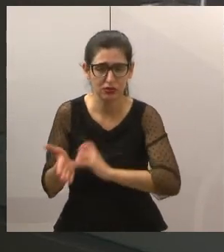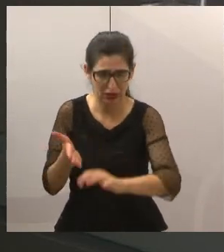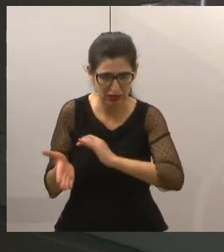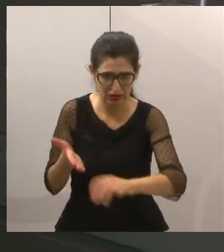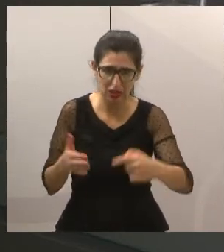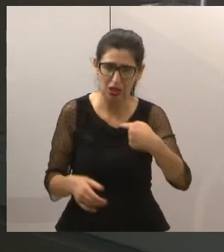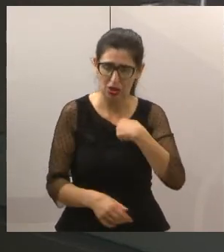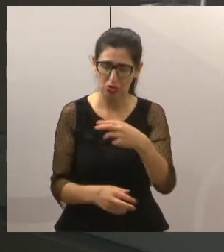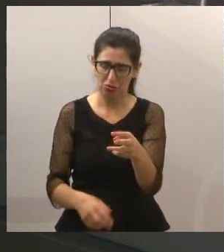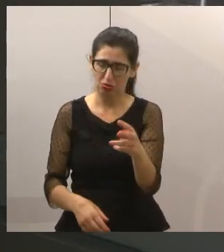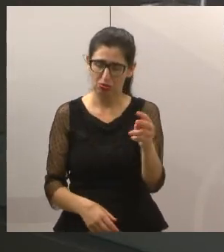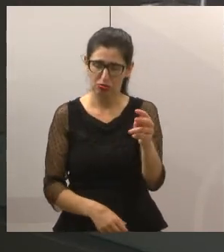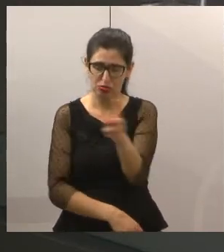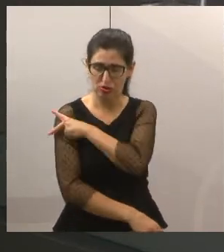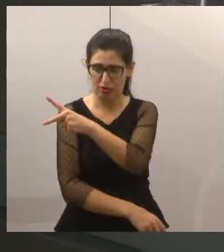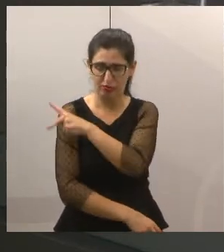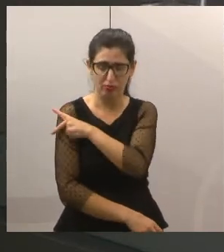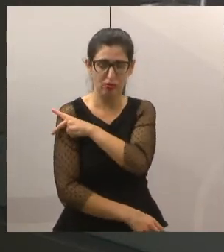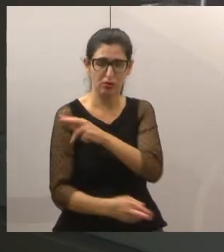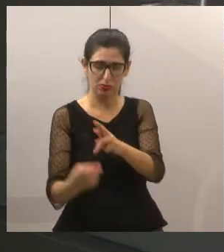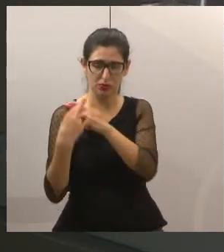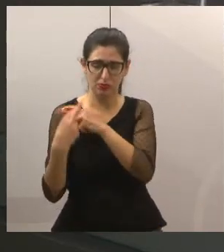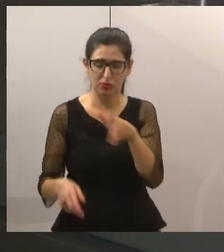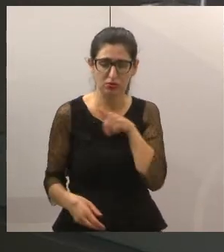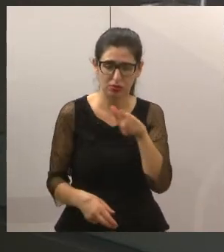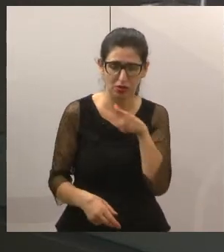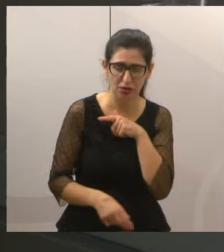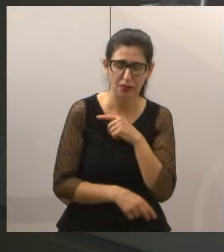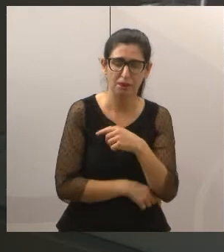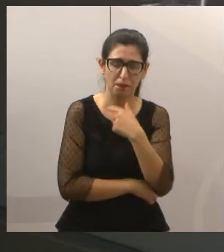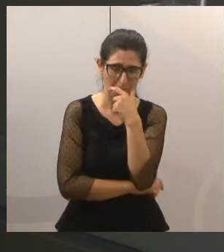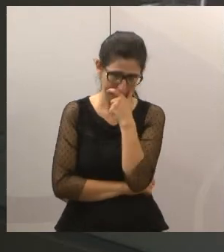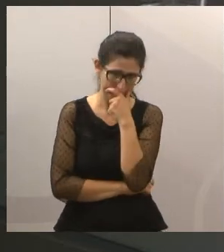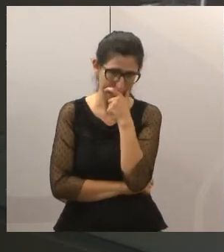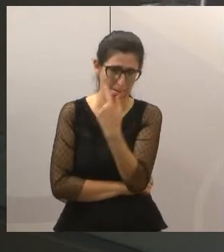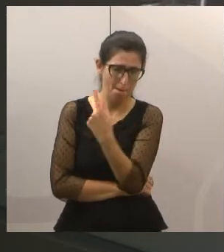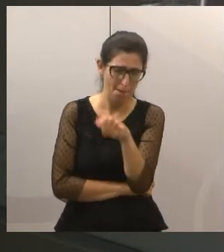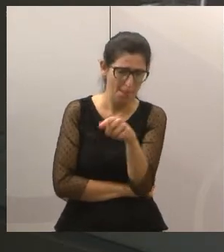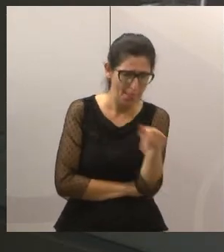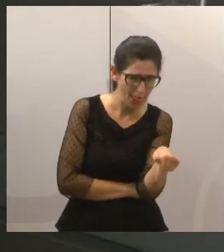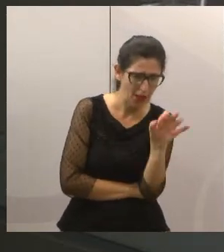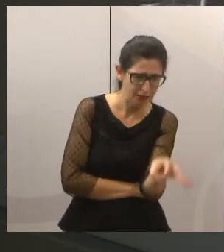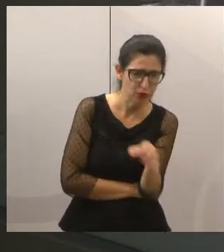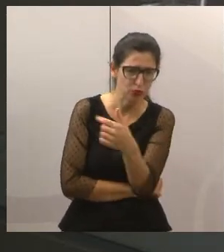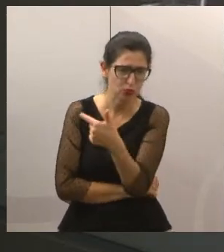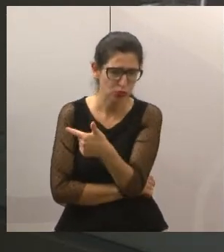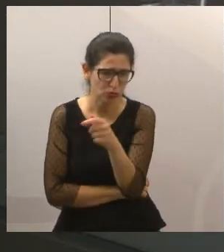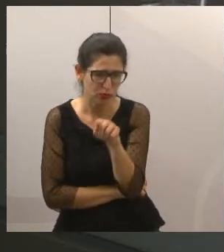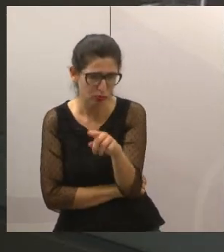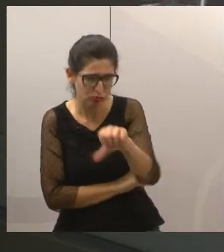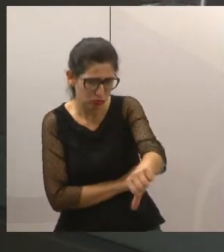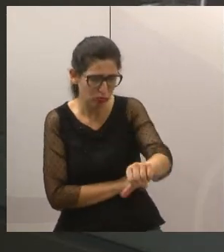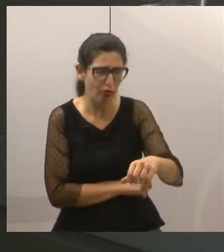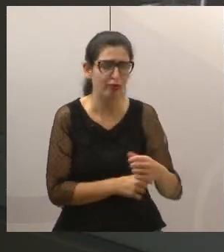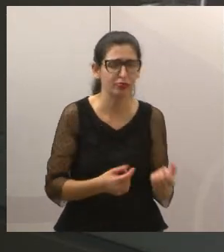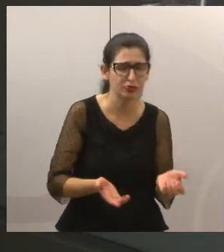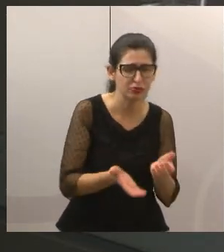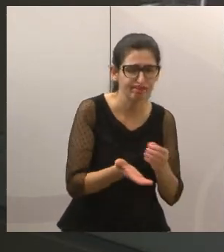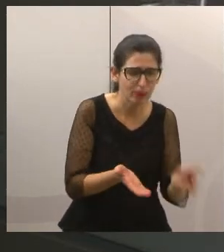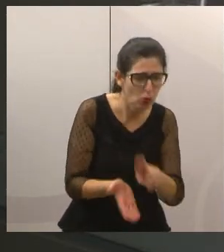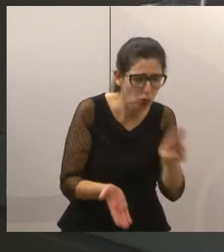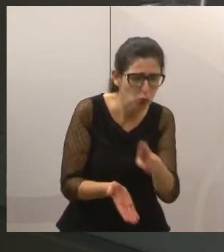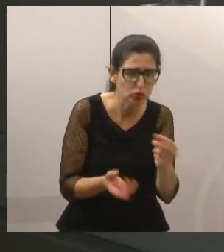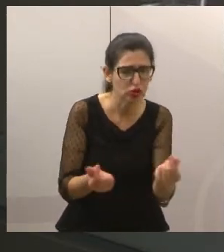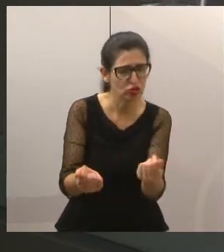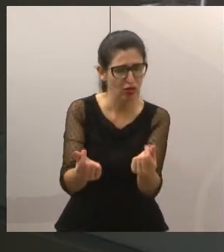Ainda assim, quando eu iniciei a secretaria, o orçamento era 1,7, nós evoluímos para 2,8, estamos 2,9 de recurso. Então,